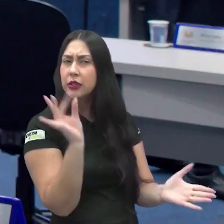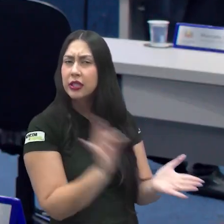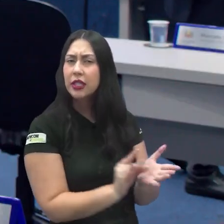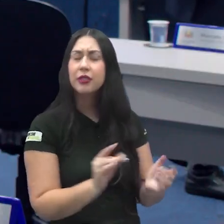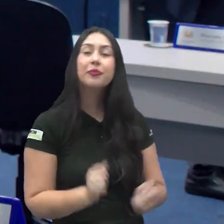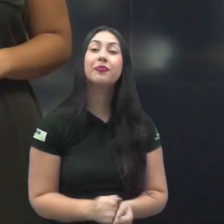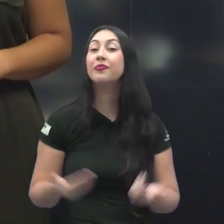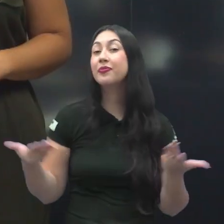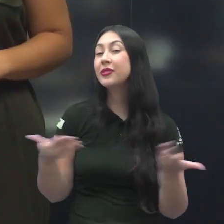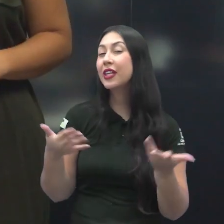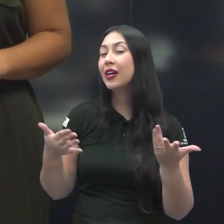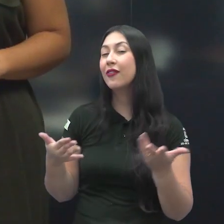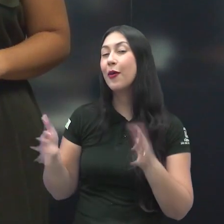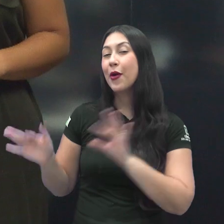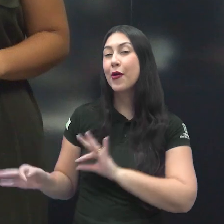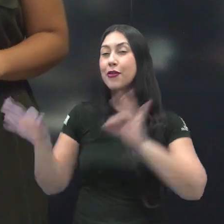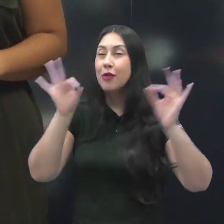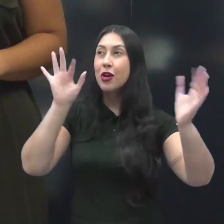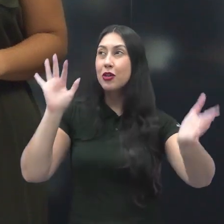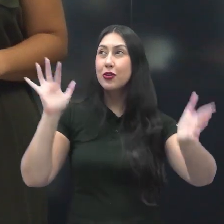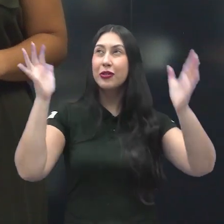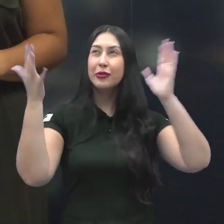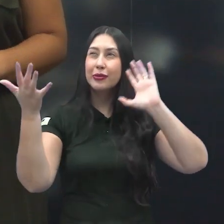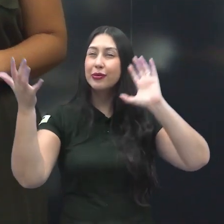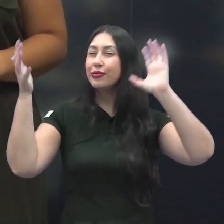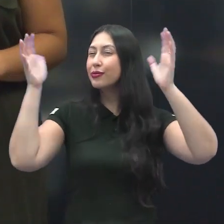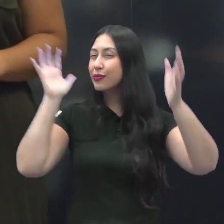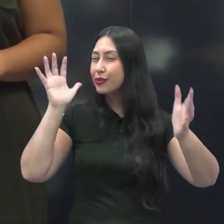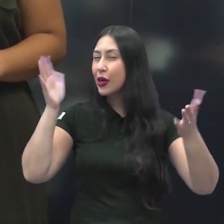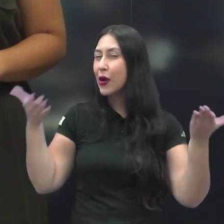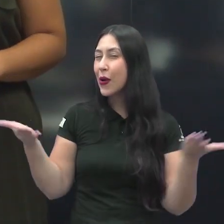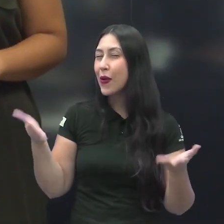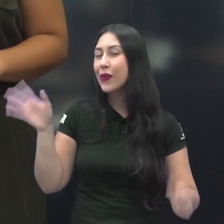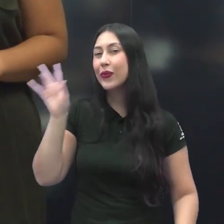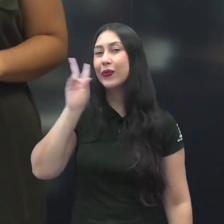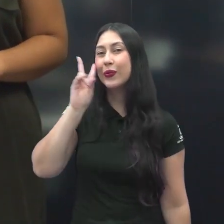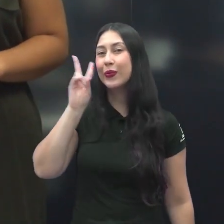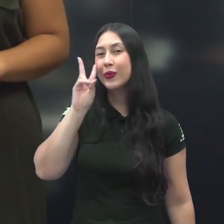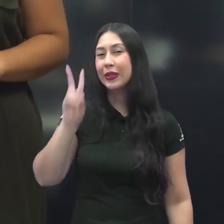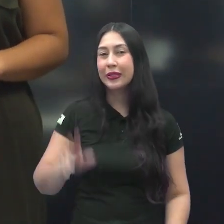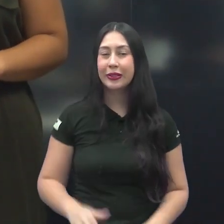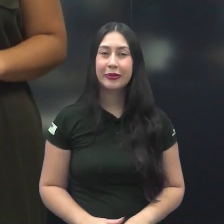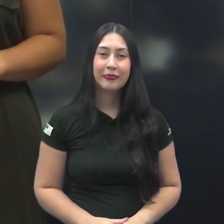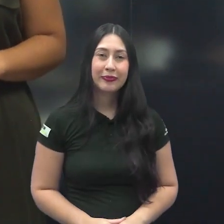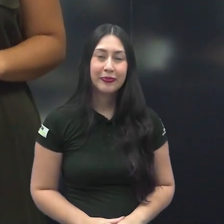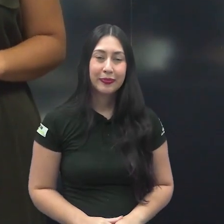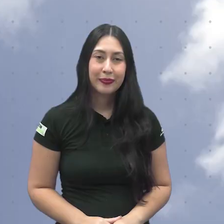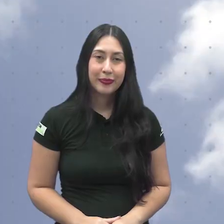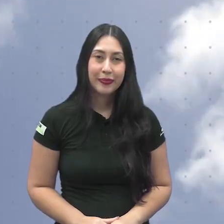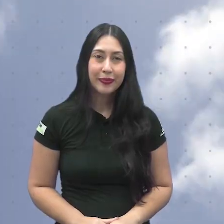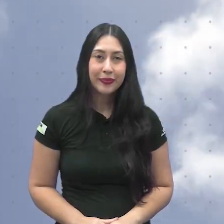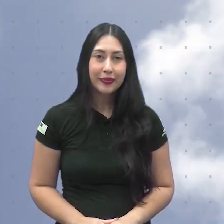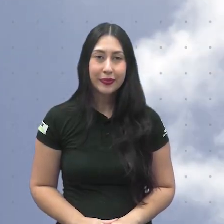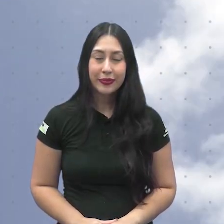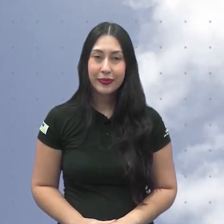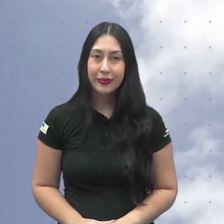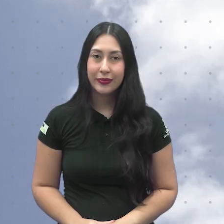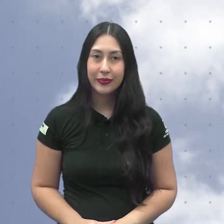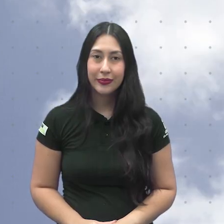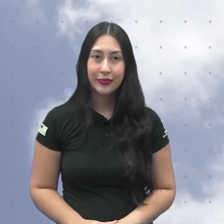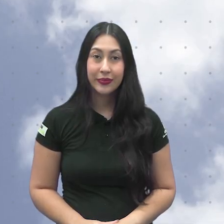sendo atendidas. Hora da previsão do tempo, veja como ficam as temperaturas neste início de semana.